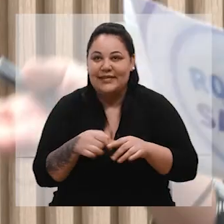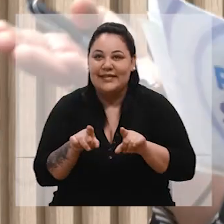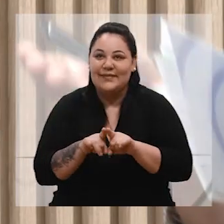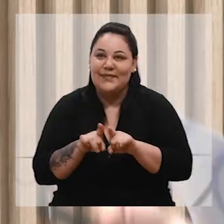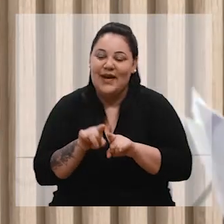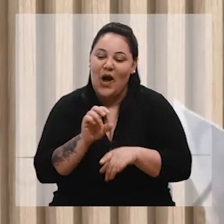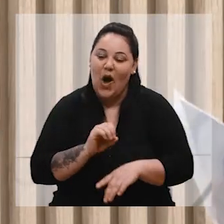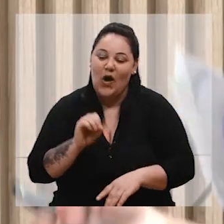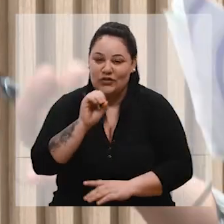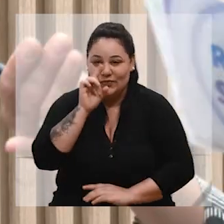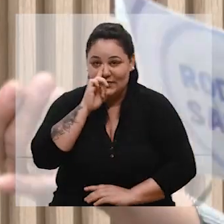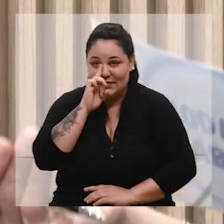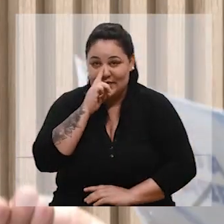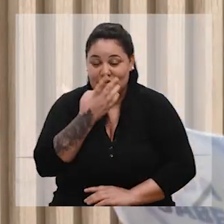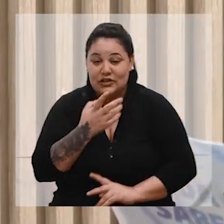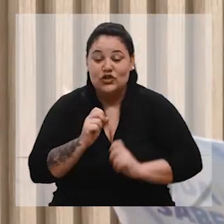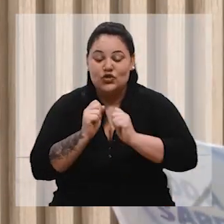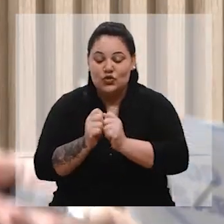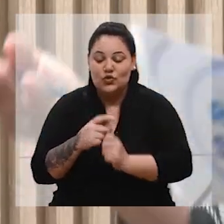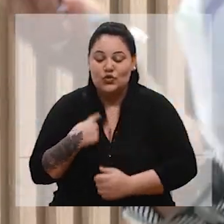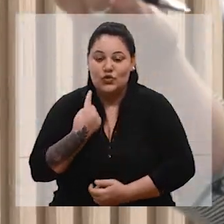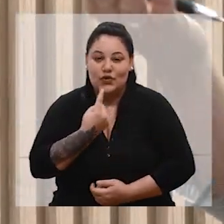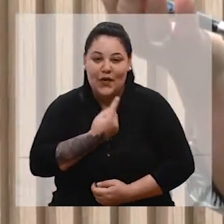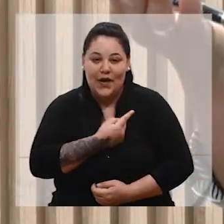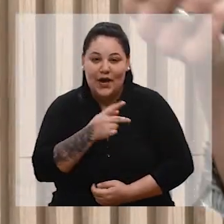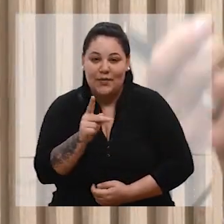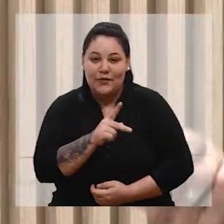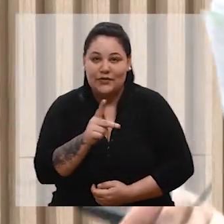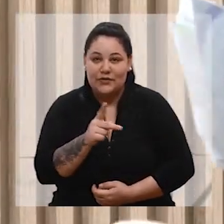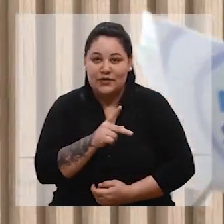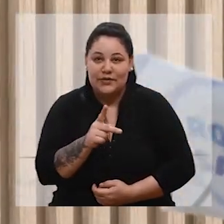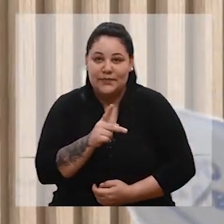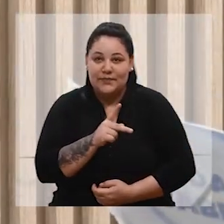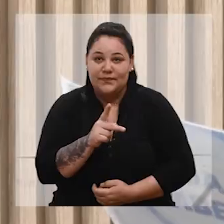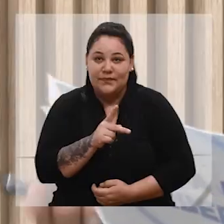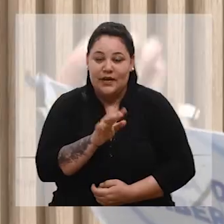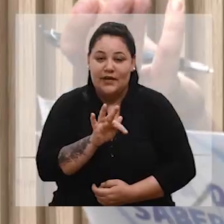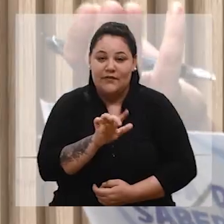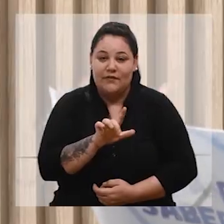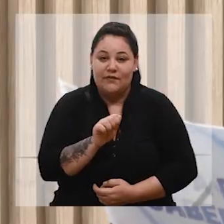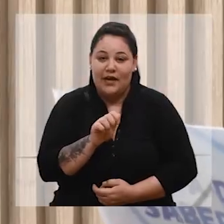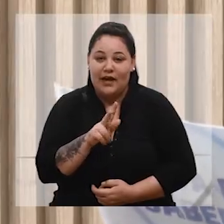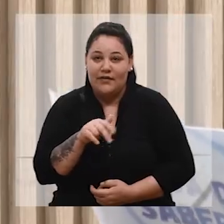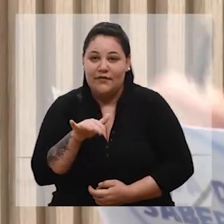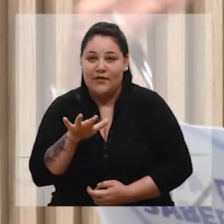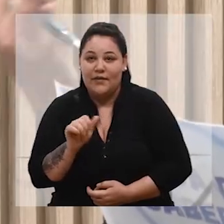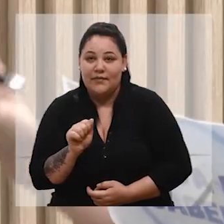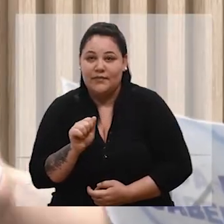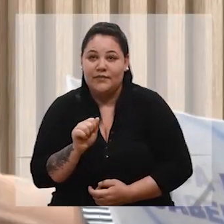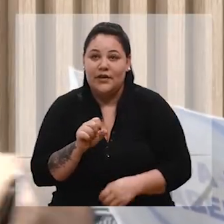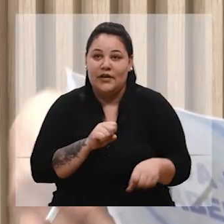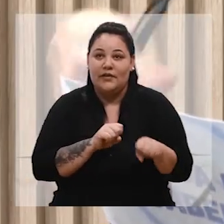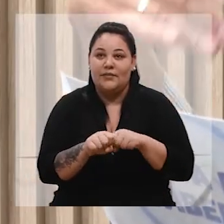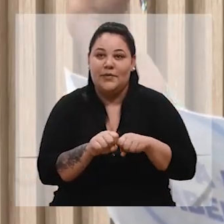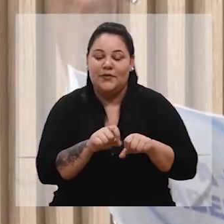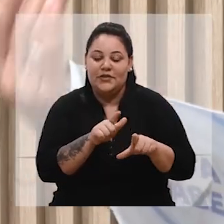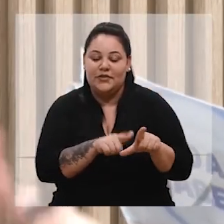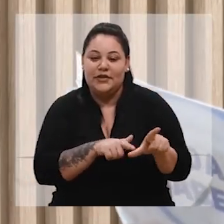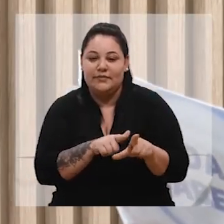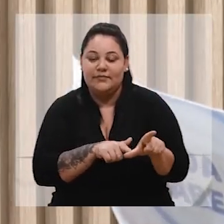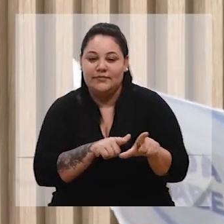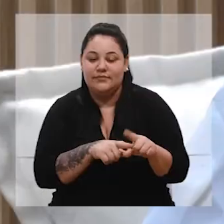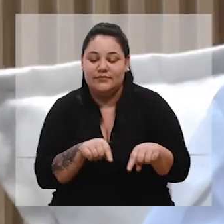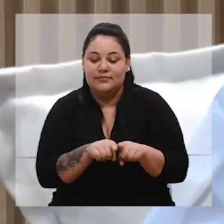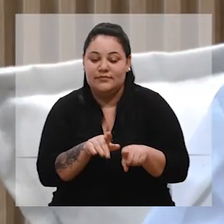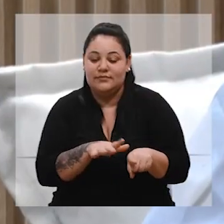Léo e do Guilherme. Uma excelente mãe. E conosco, nossa professora Flávia Broqueto Ramos, pós-doutora em educação, tem